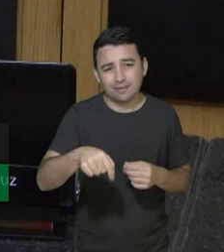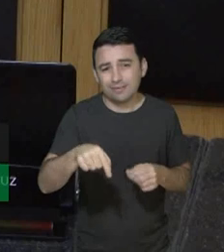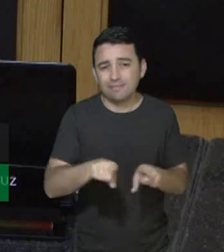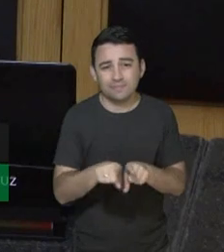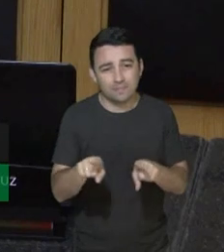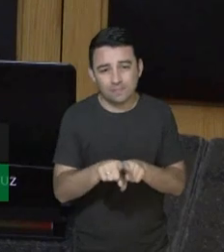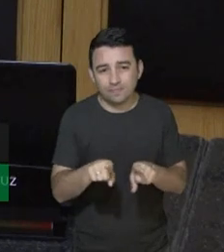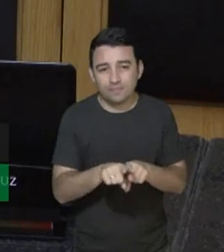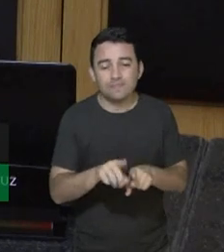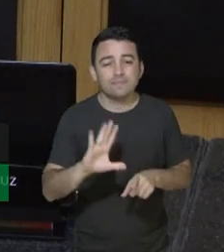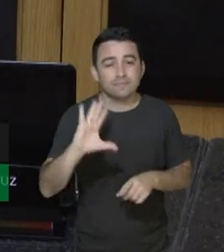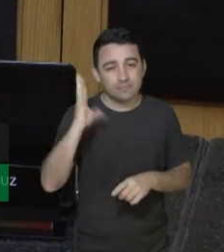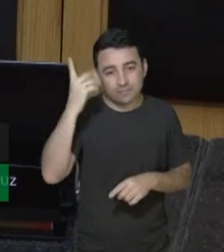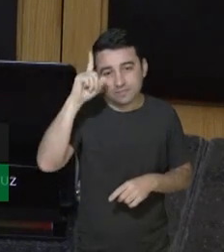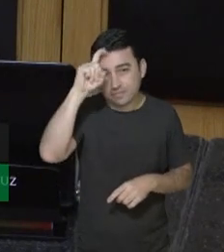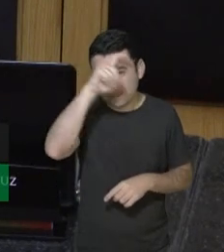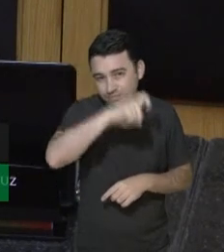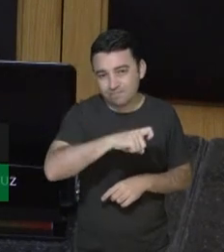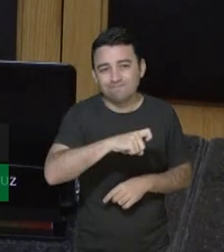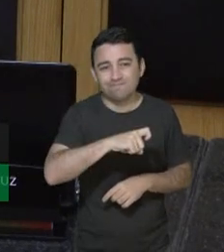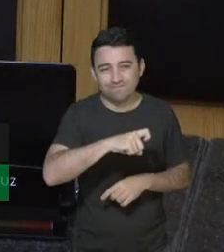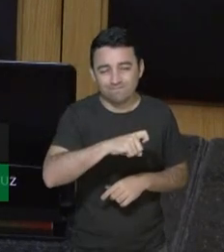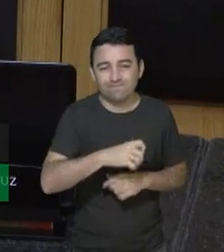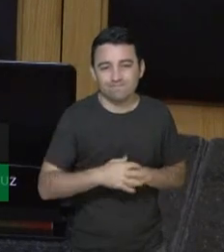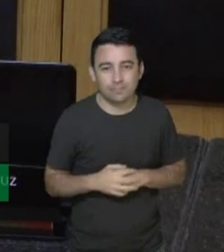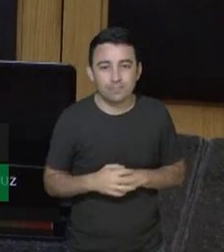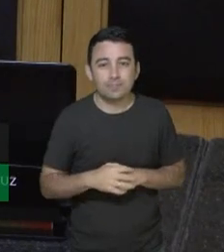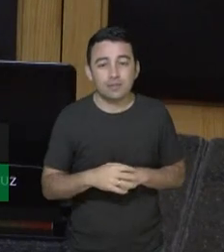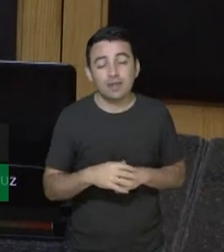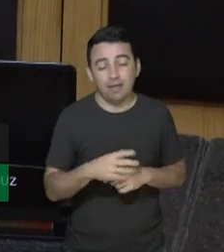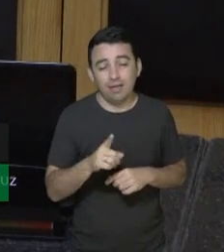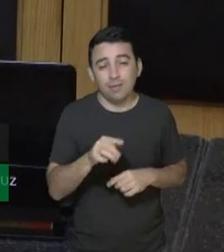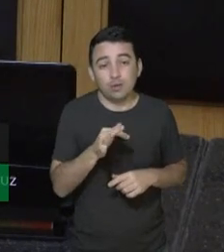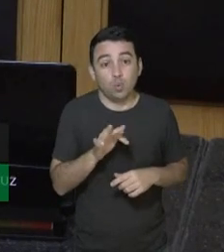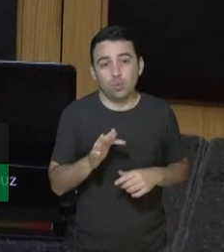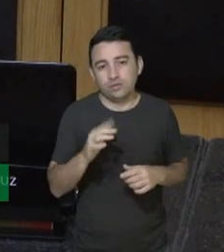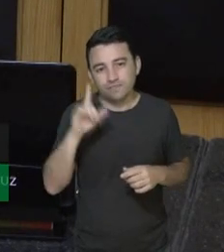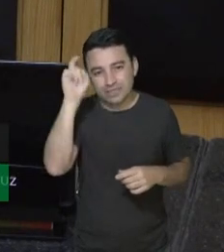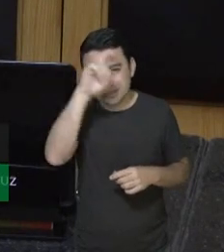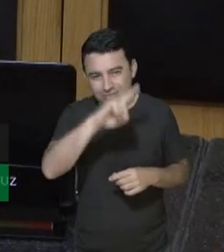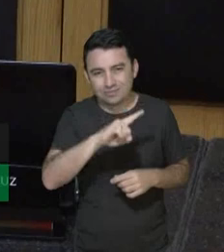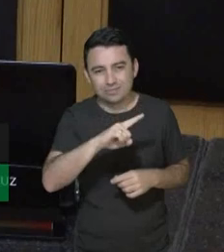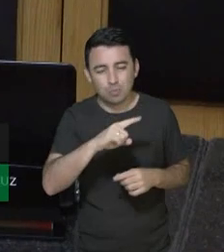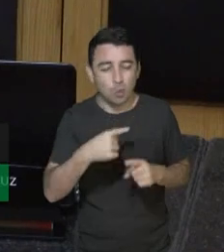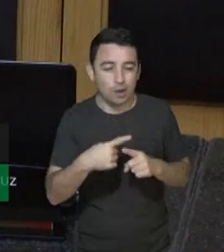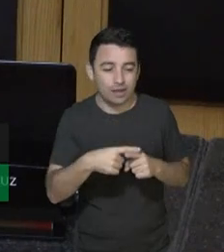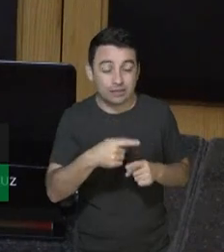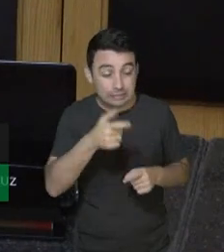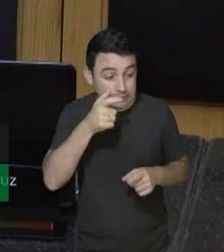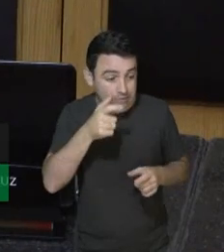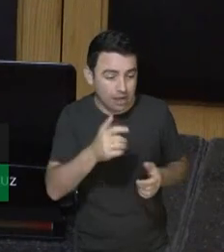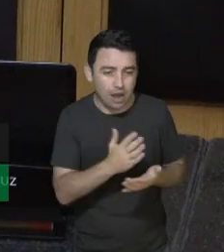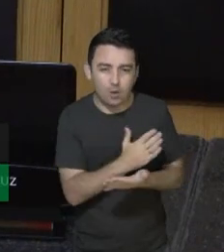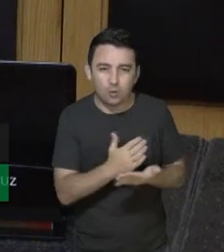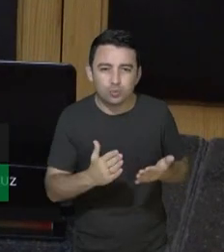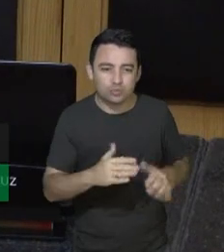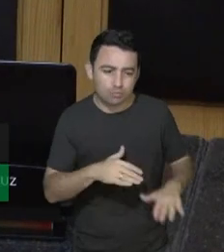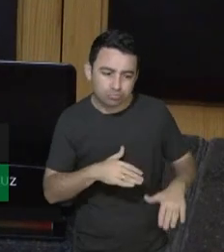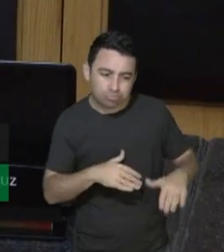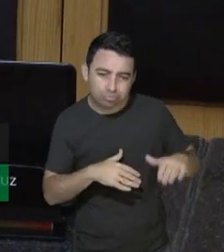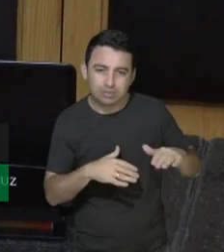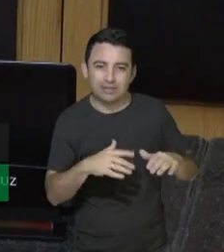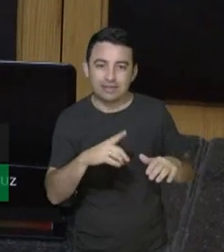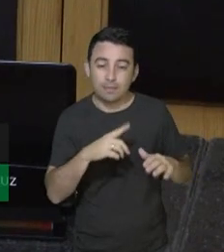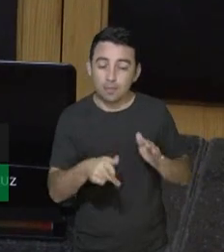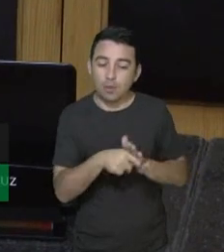essa dificuldade, esse traço, né, de dor, de a gente não ter acompanhado alguns momentos tão importantes da